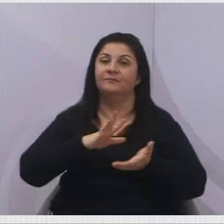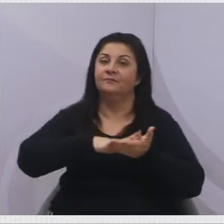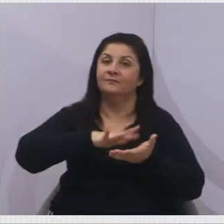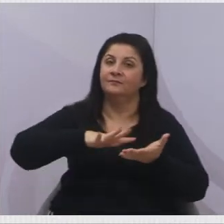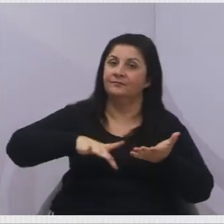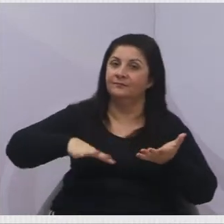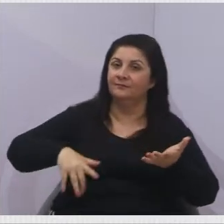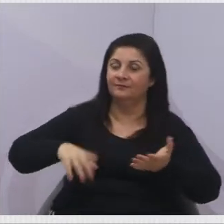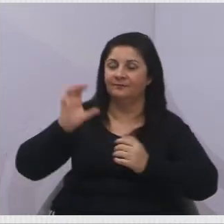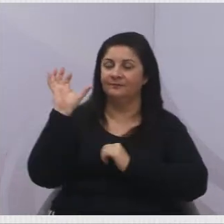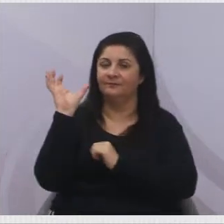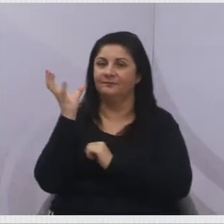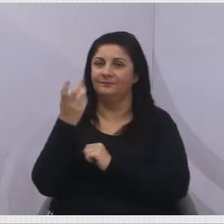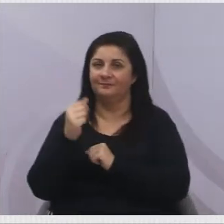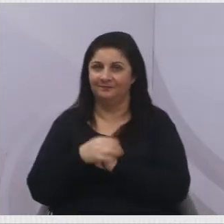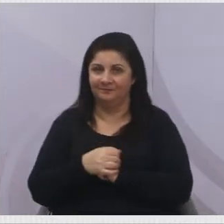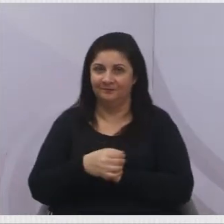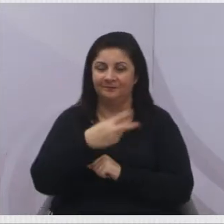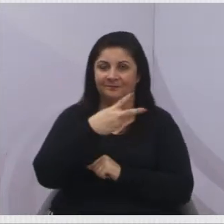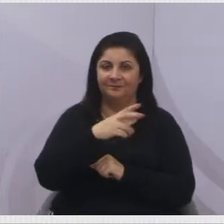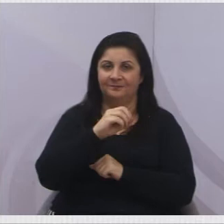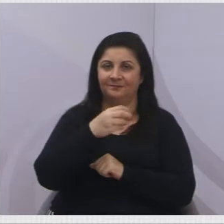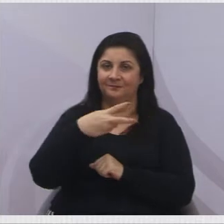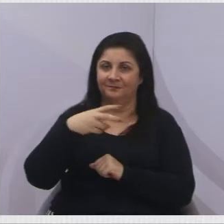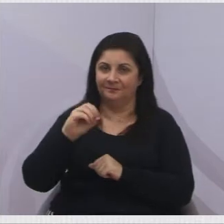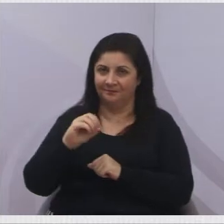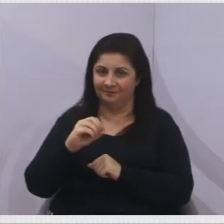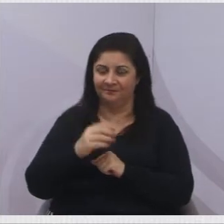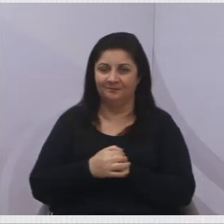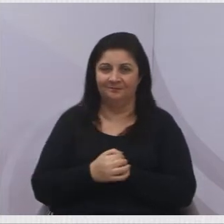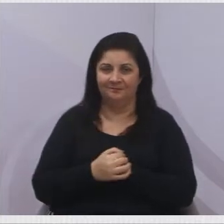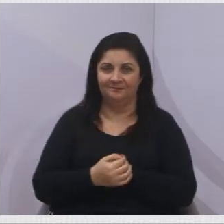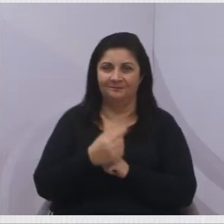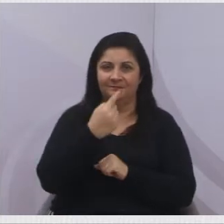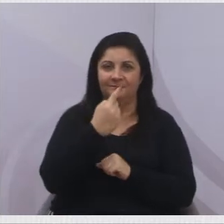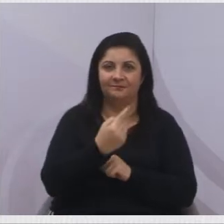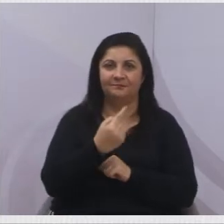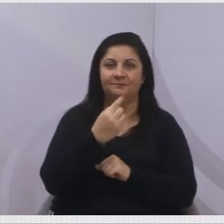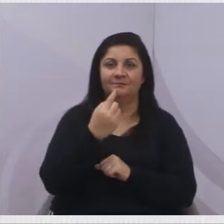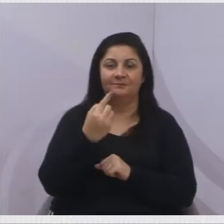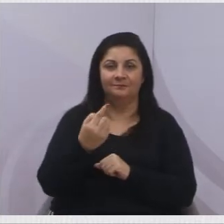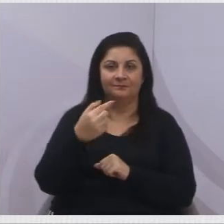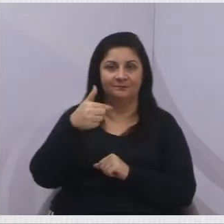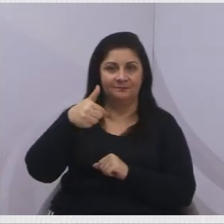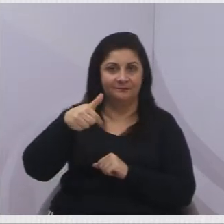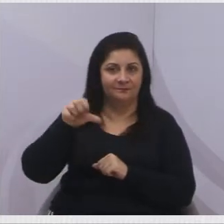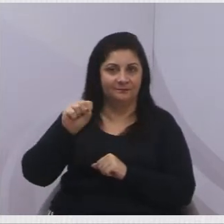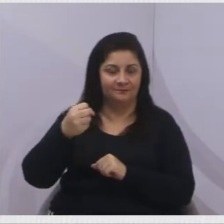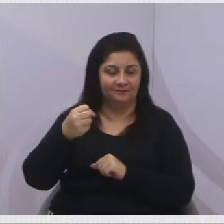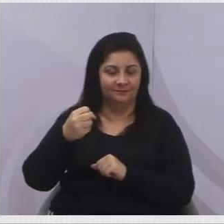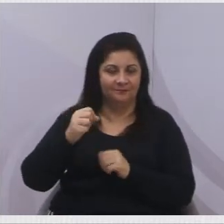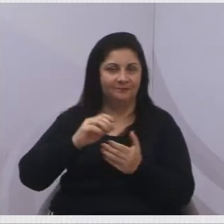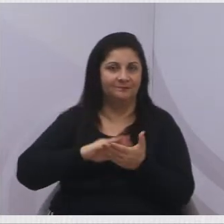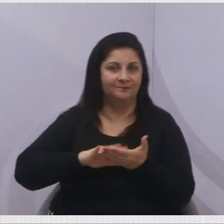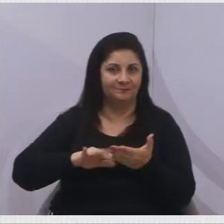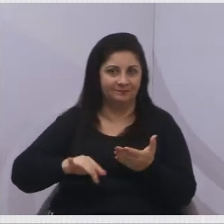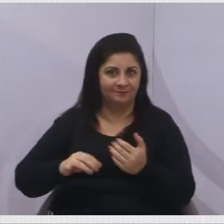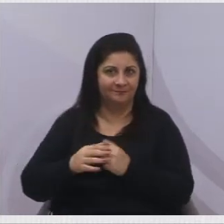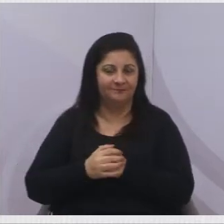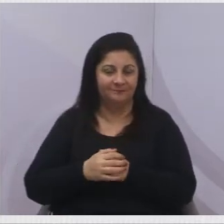atividades realizadas, que em 2020 foram 1.178 atividades realizadas